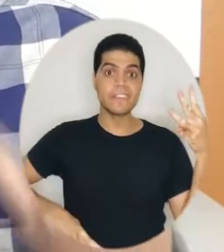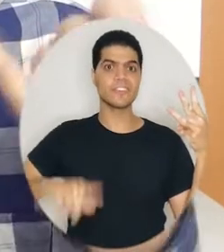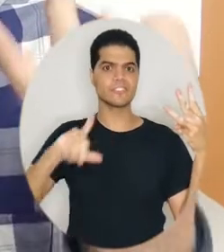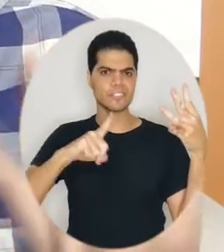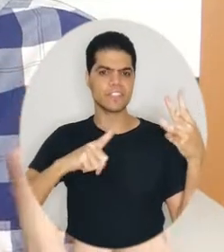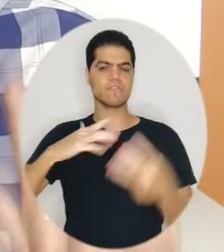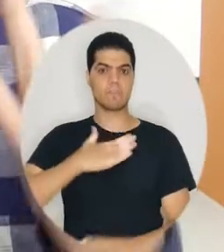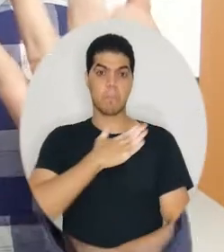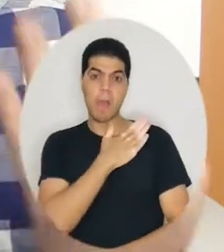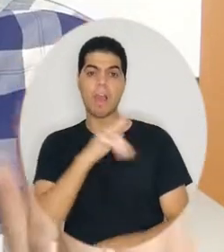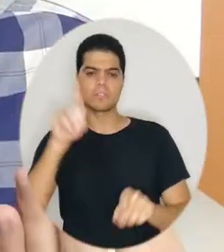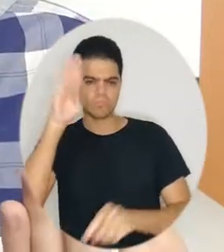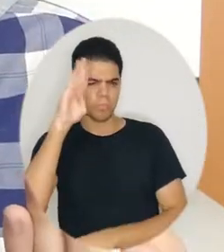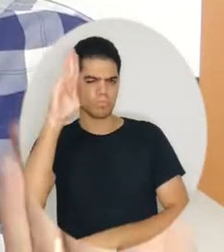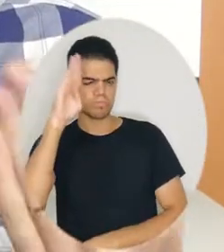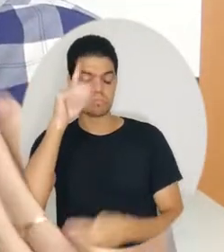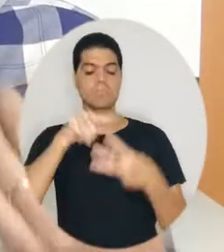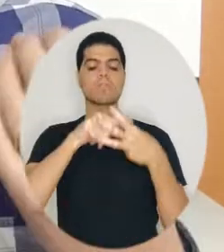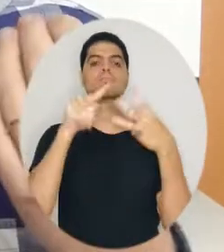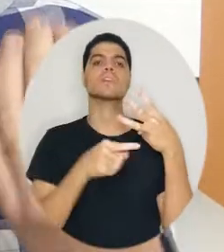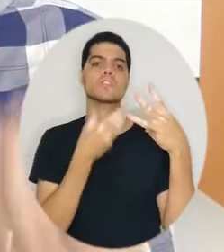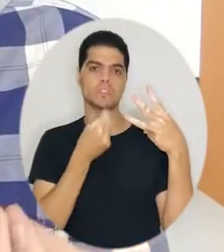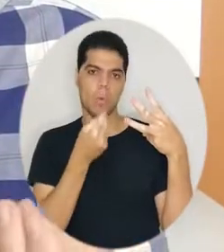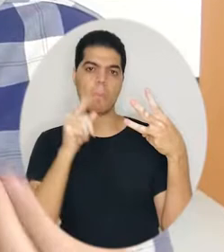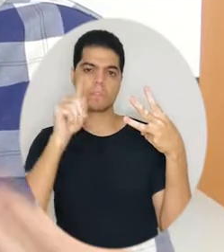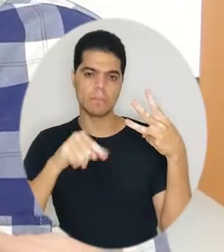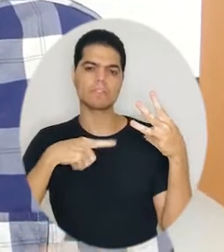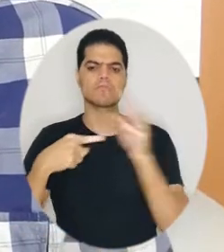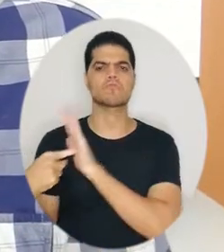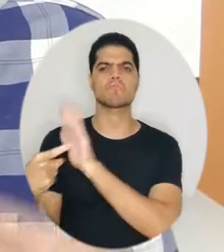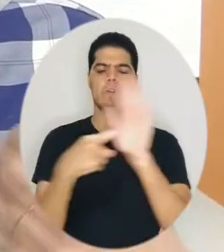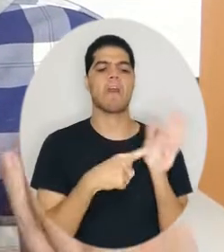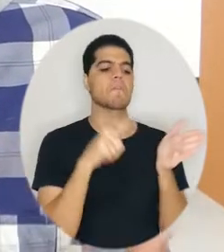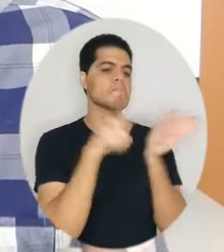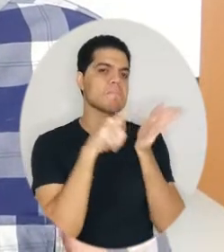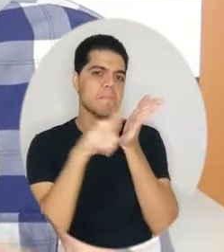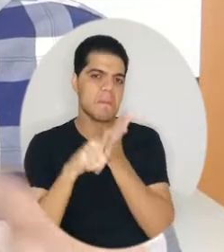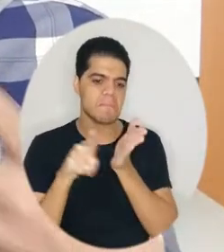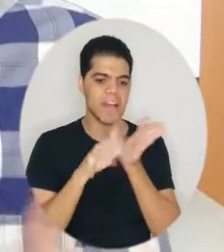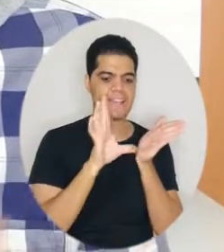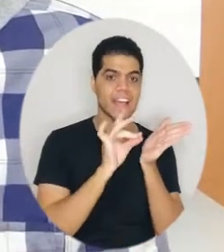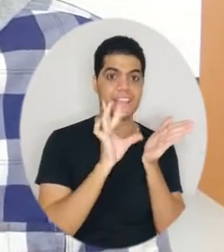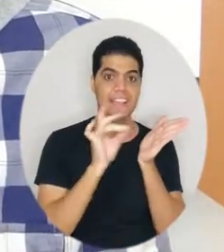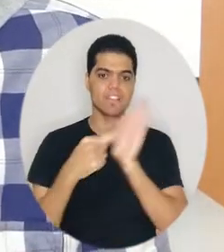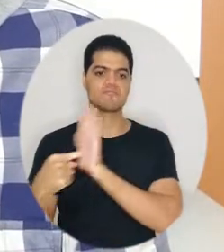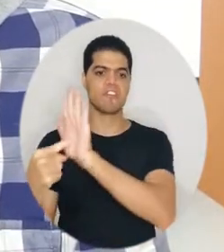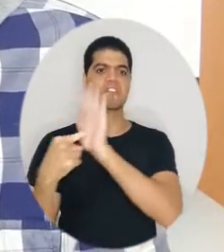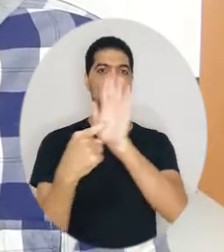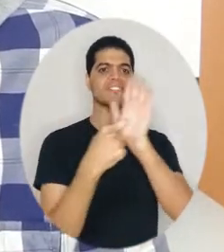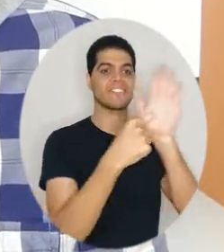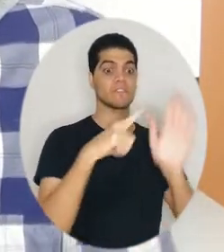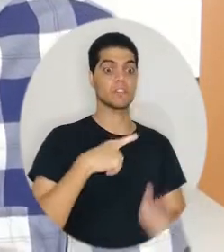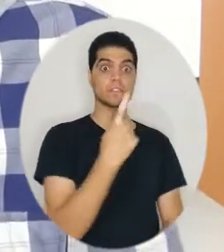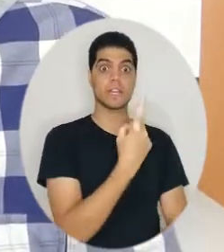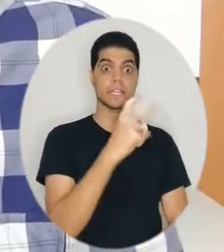Castelo Branco Costa e Silva e o Messi foram estampados em selos comemorativos dos 150 anos